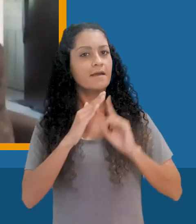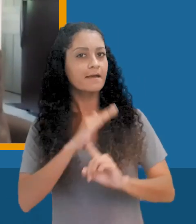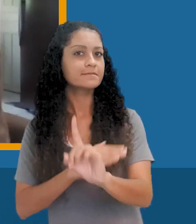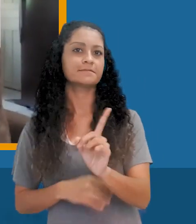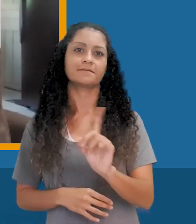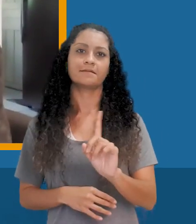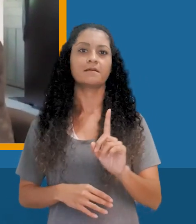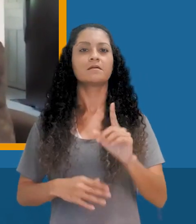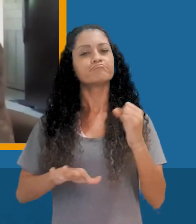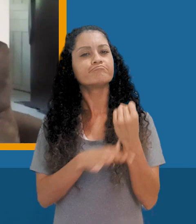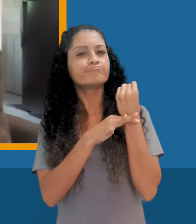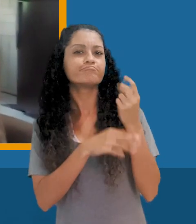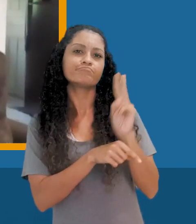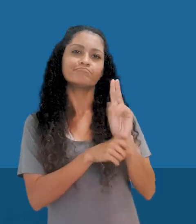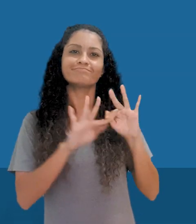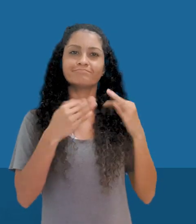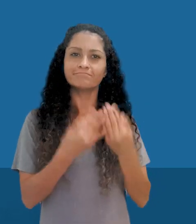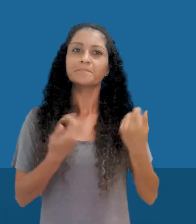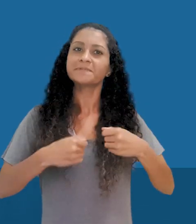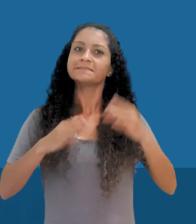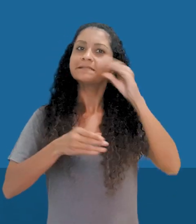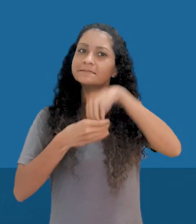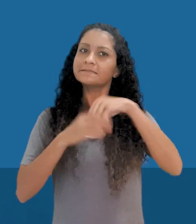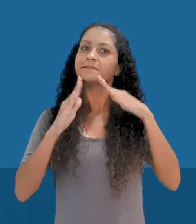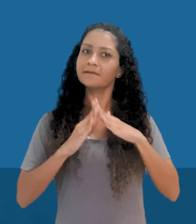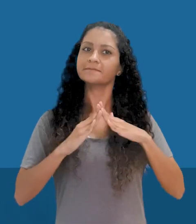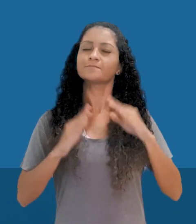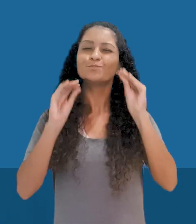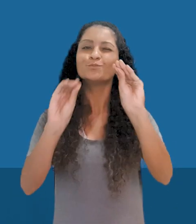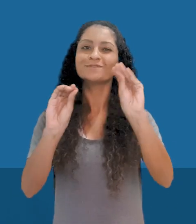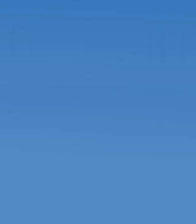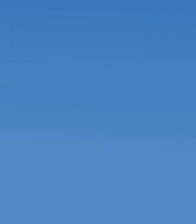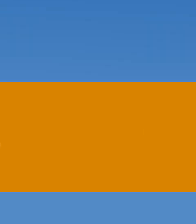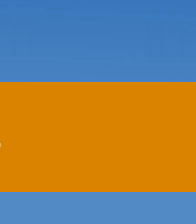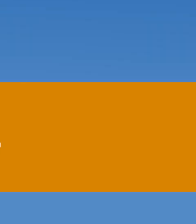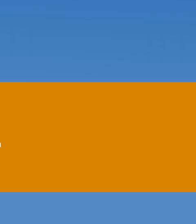para a rua. Para a sua segurança, para a sua família. Tem que ficar dentro de casa.